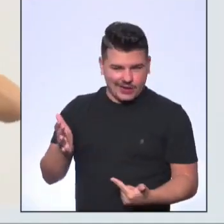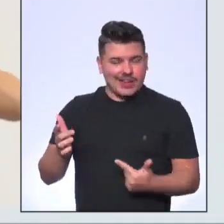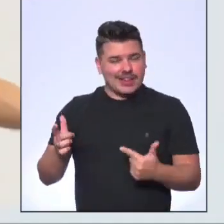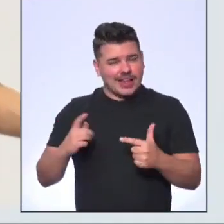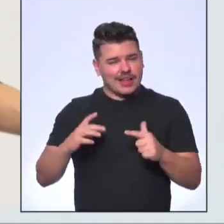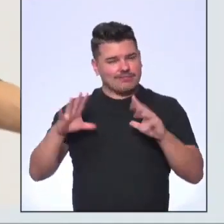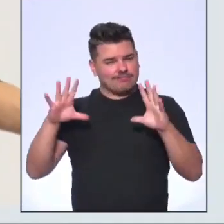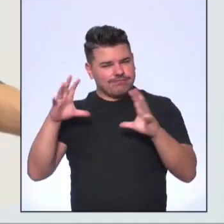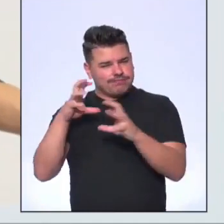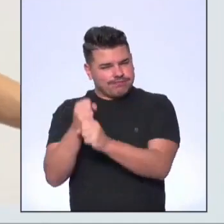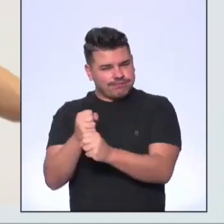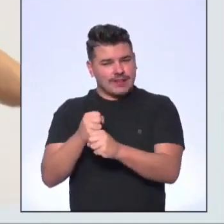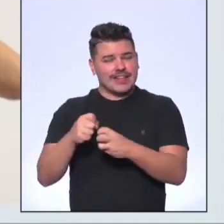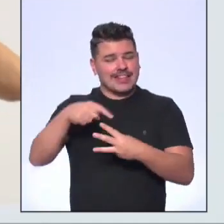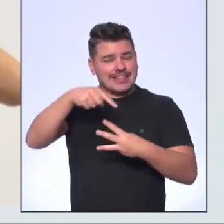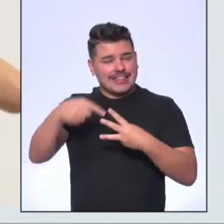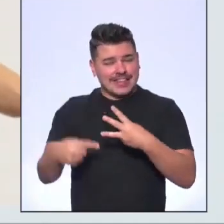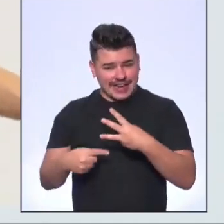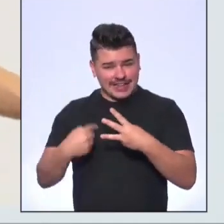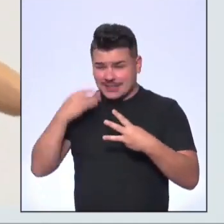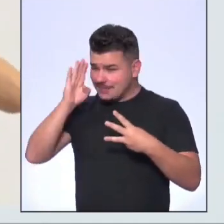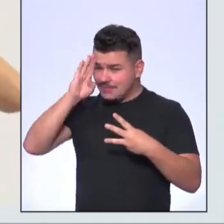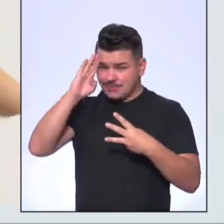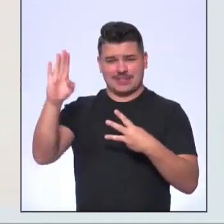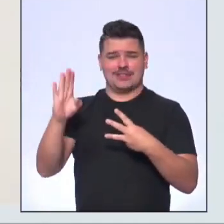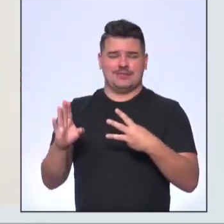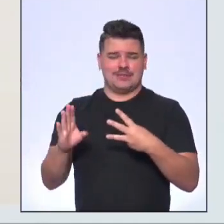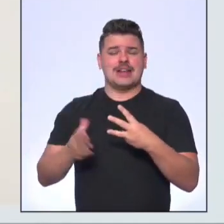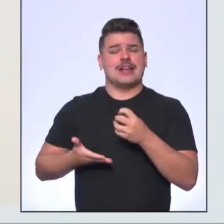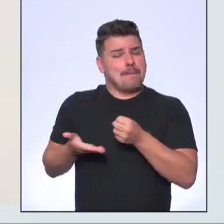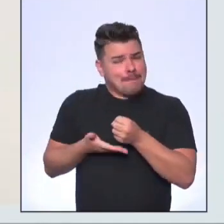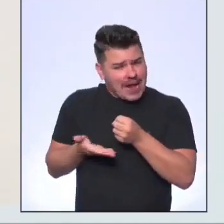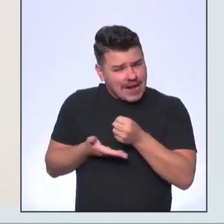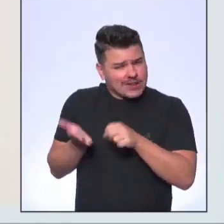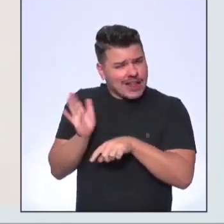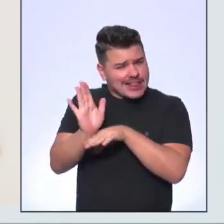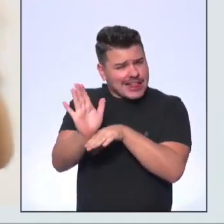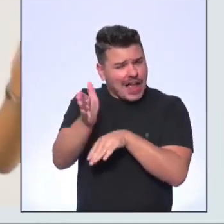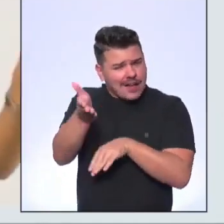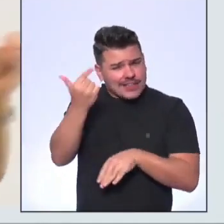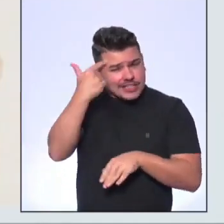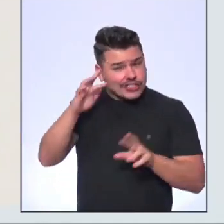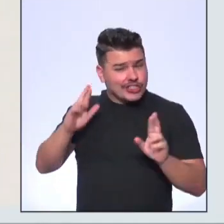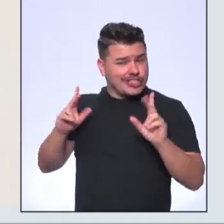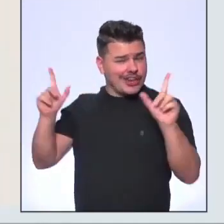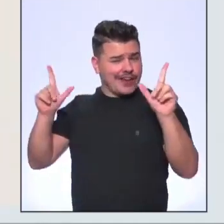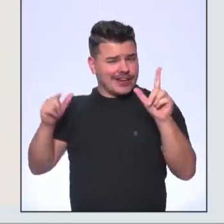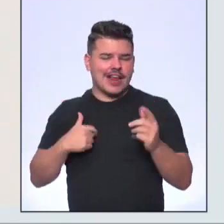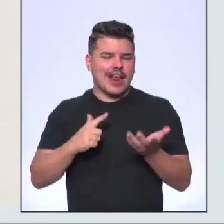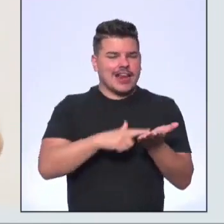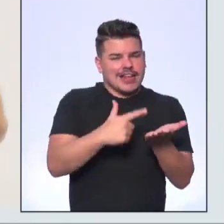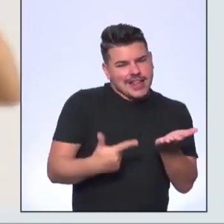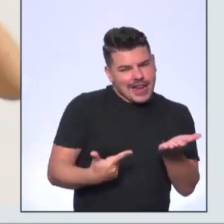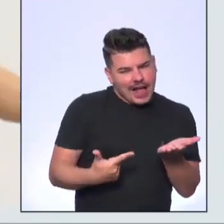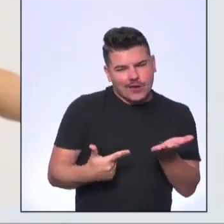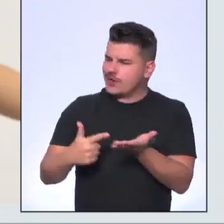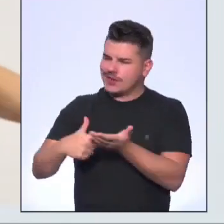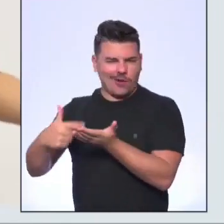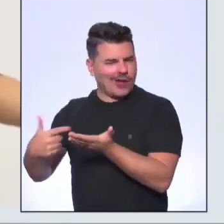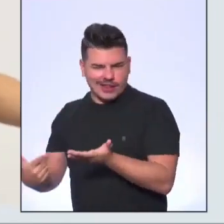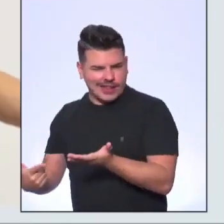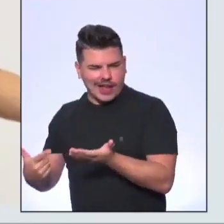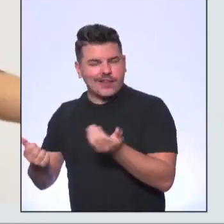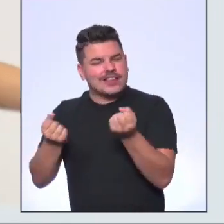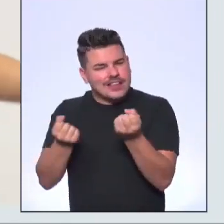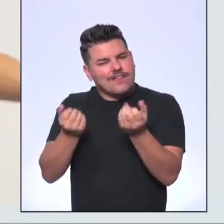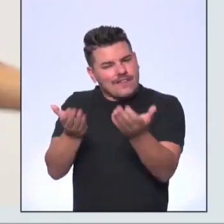elementos básicos aqui e mostrar a diferença, né, no texto literário e no texto não literário, que irão